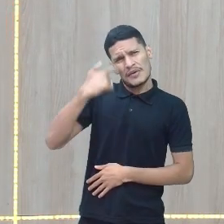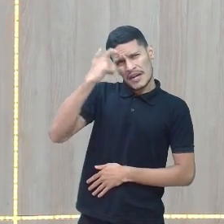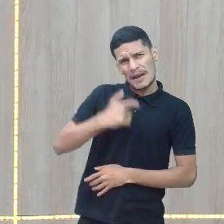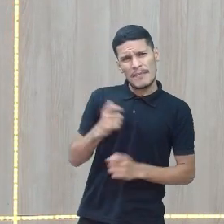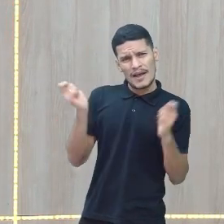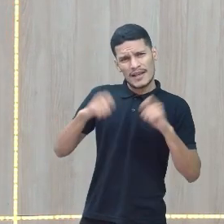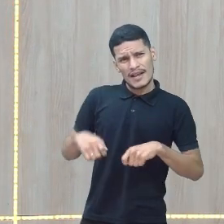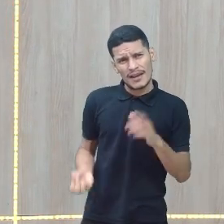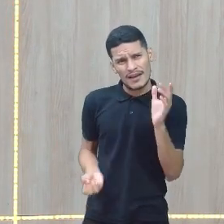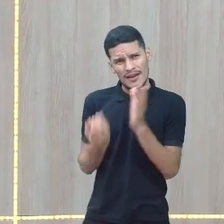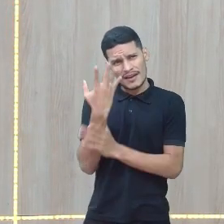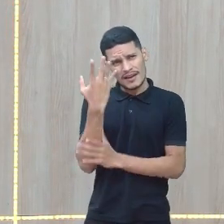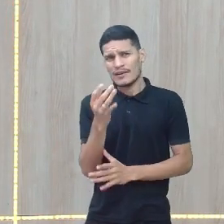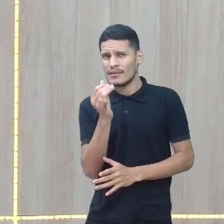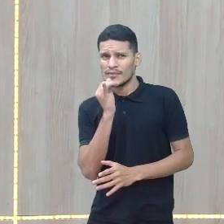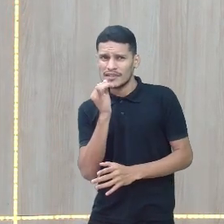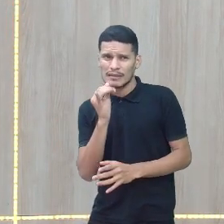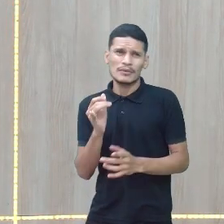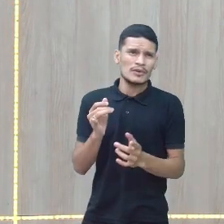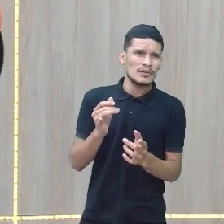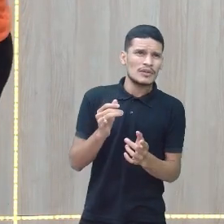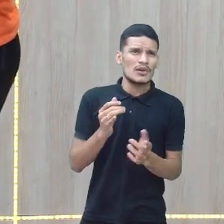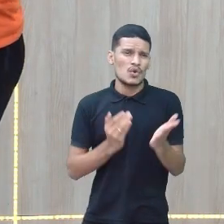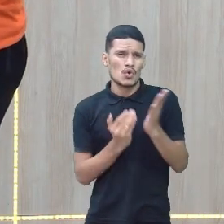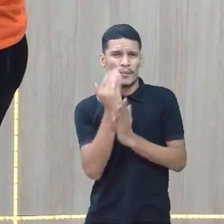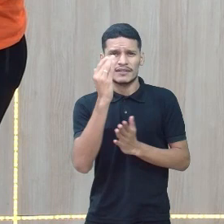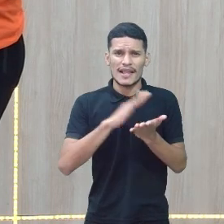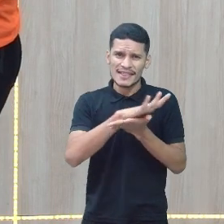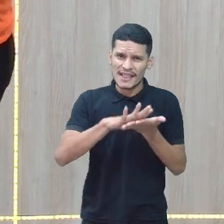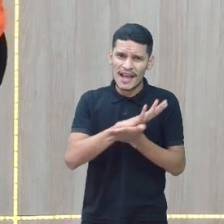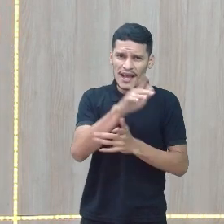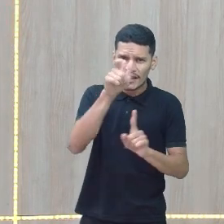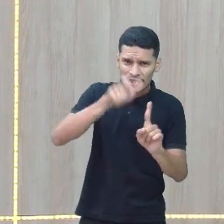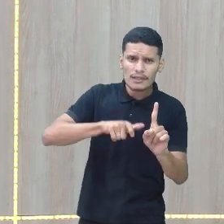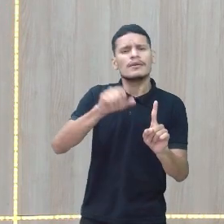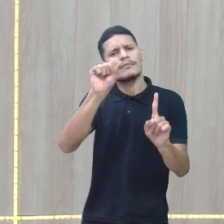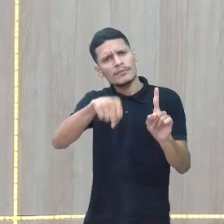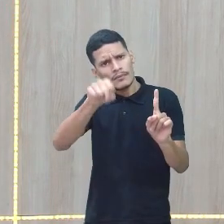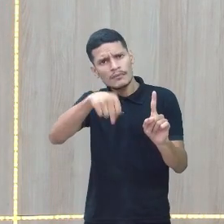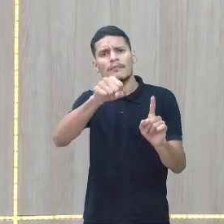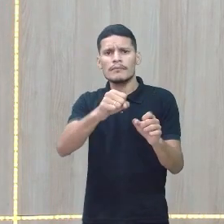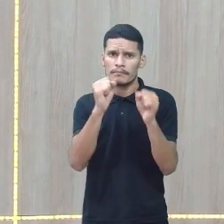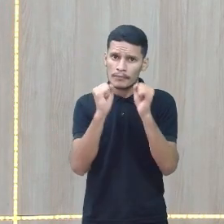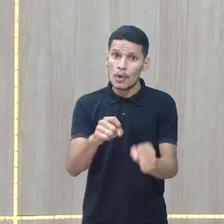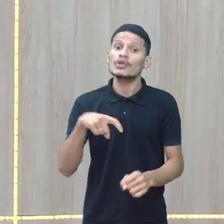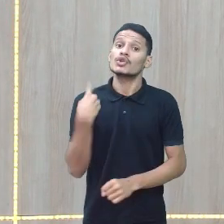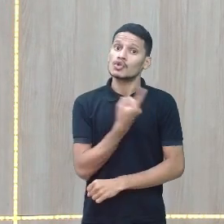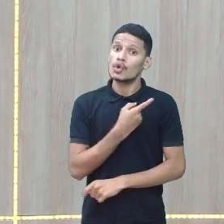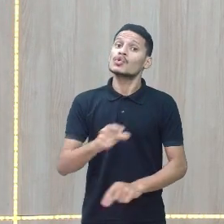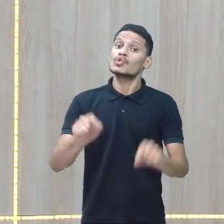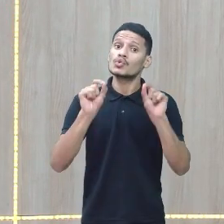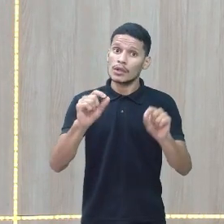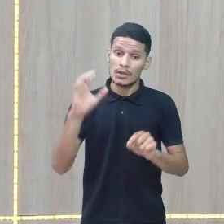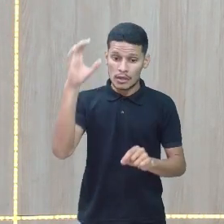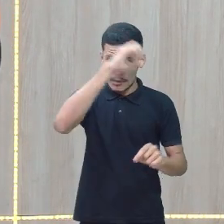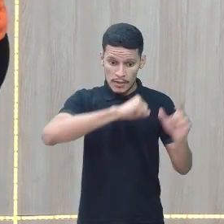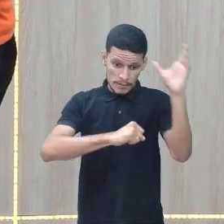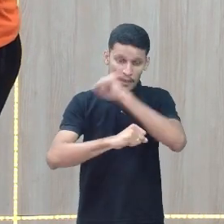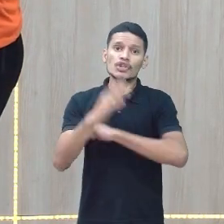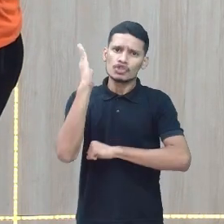construir a oração começando sem sujeito? Claro que sim, E nós vamos aprender, já